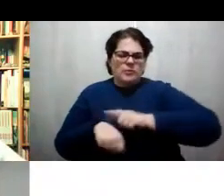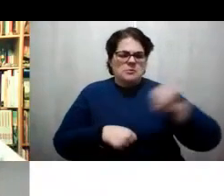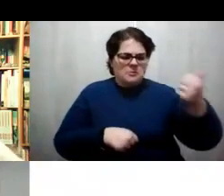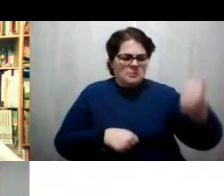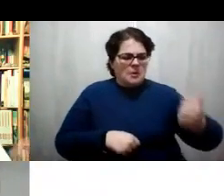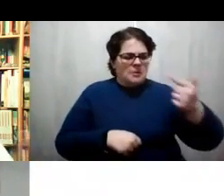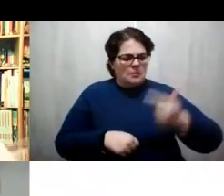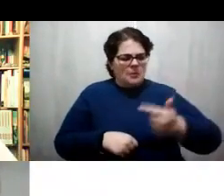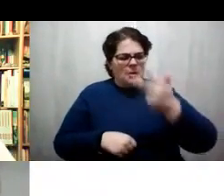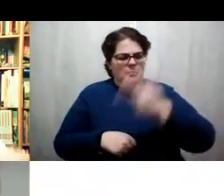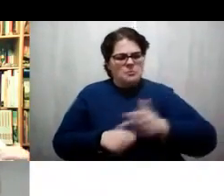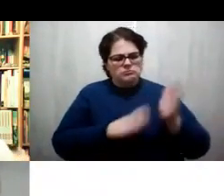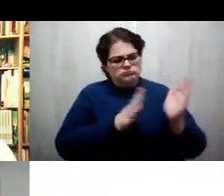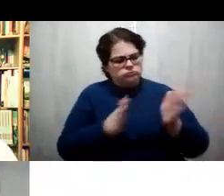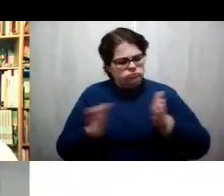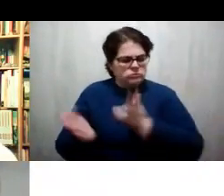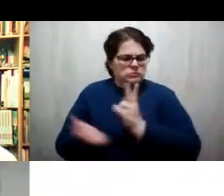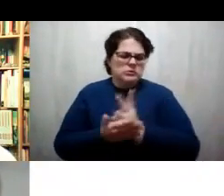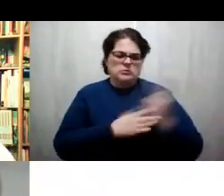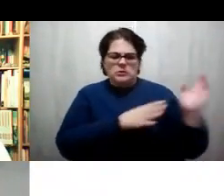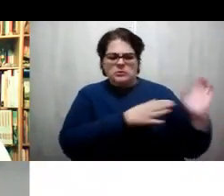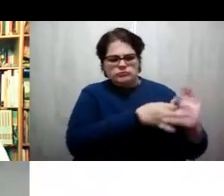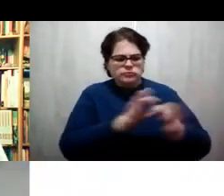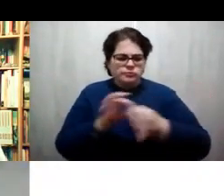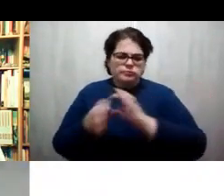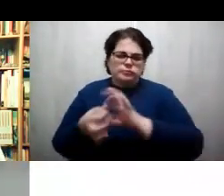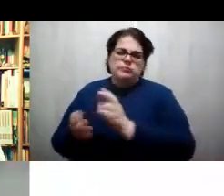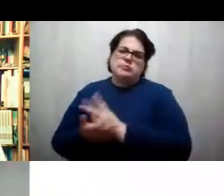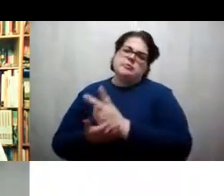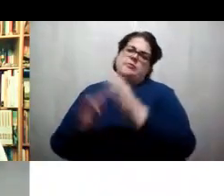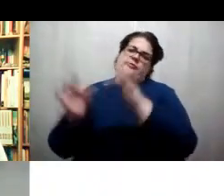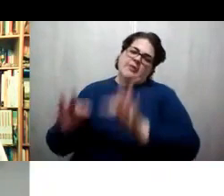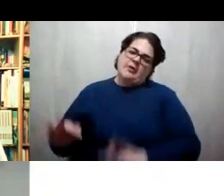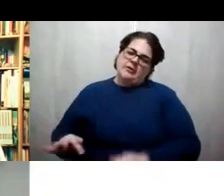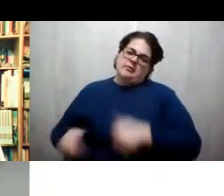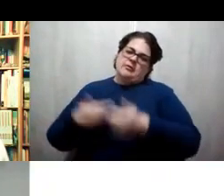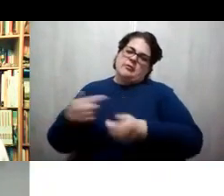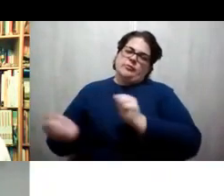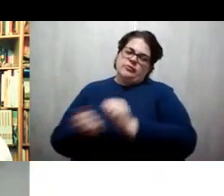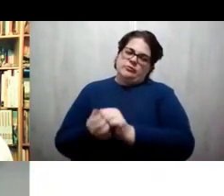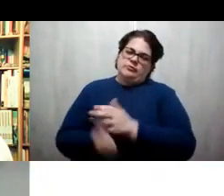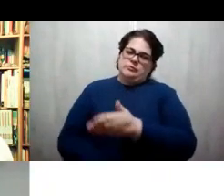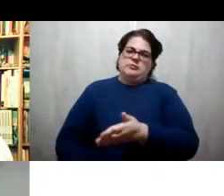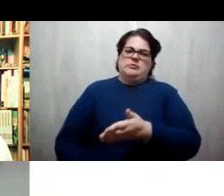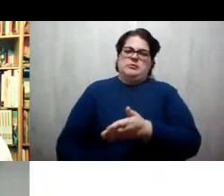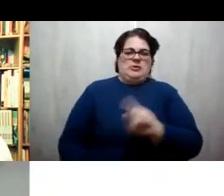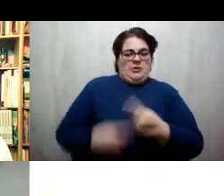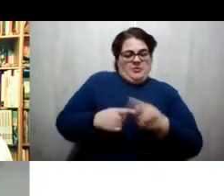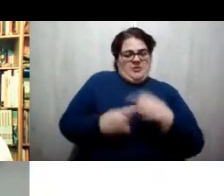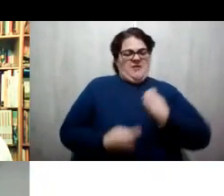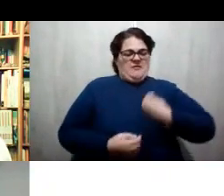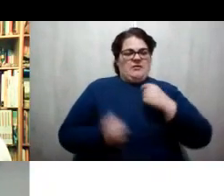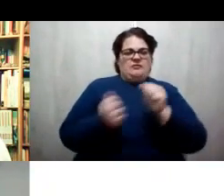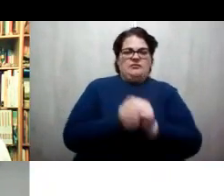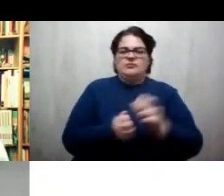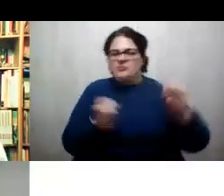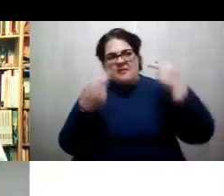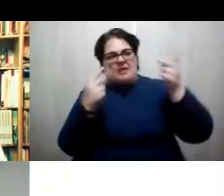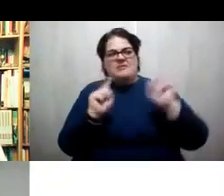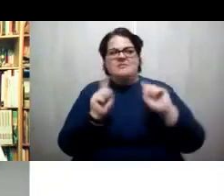o depois. É um alto astral do começo ao fim, viu, Desirê? Não é porque elas estão aqui me vendo e olhando, não,